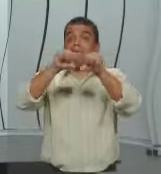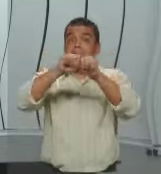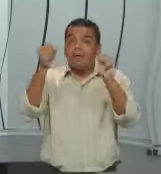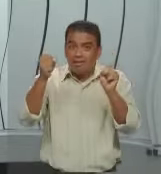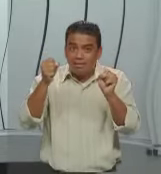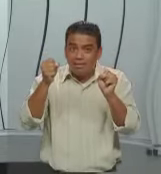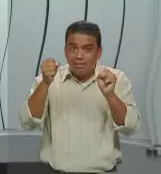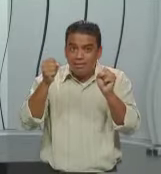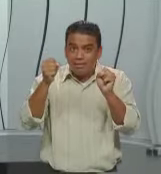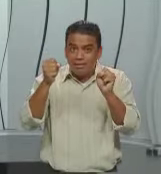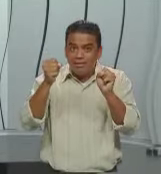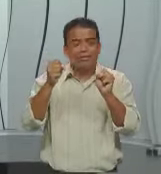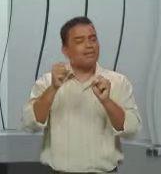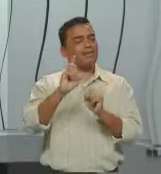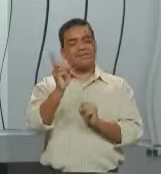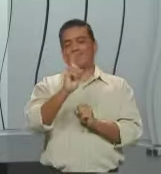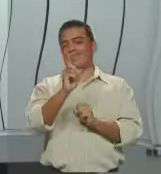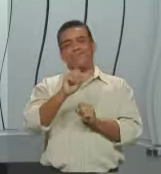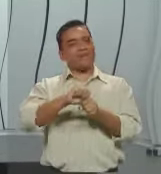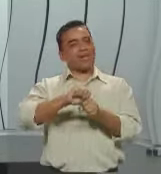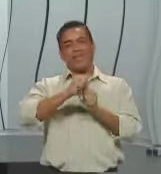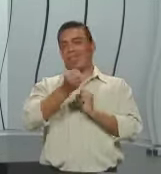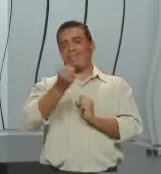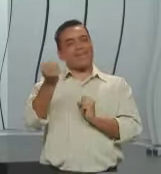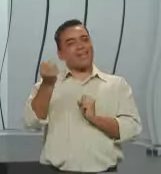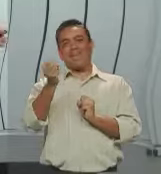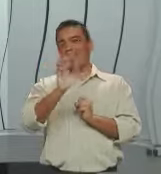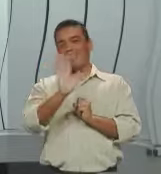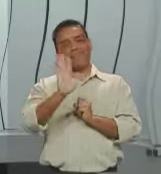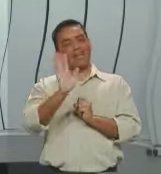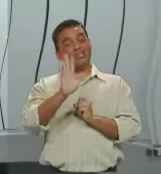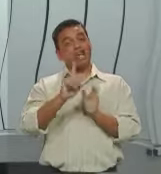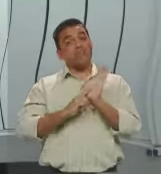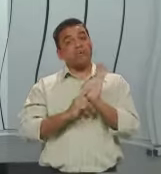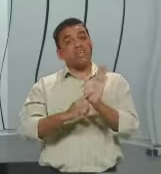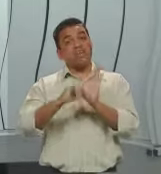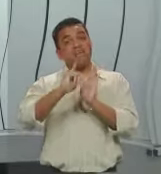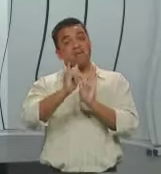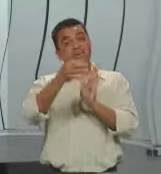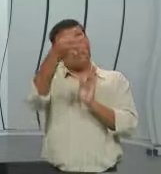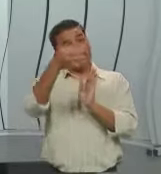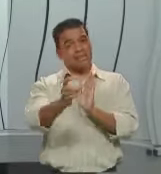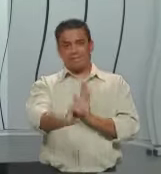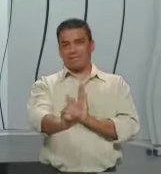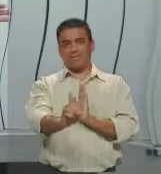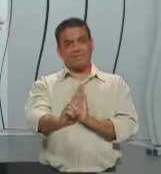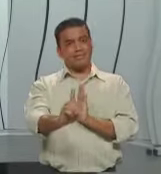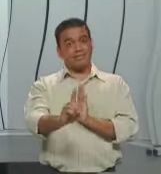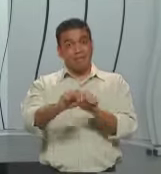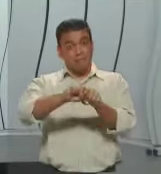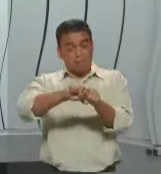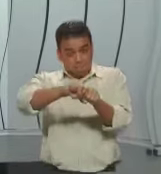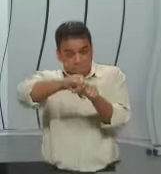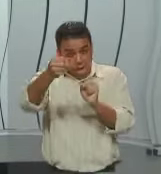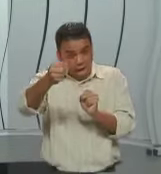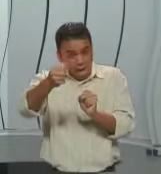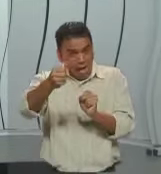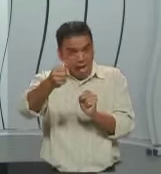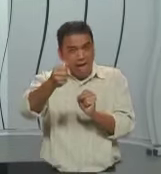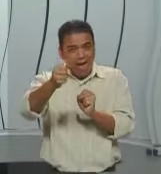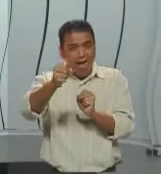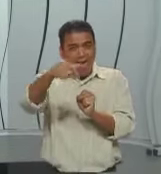amperímetro? Graças a Deus não queima nesse caso. Só não vai dar a informação correta, só isso. Não vai queimar, não é tão